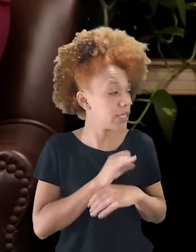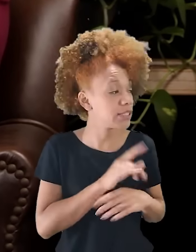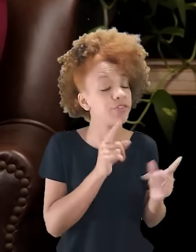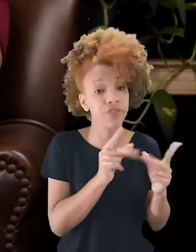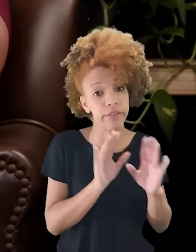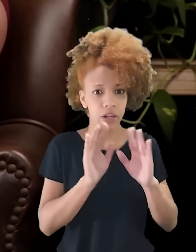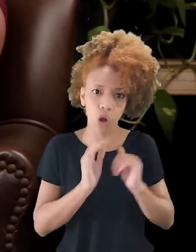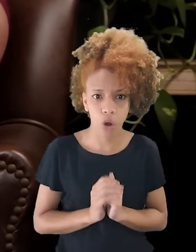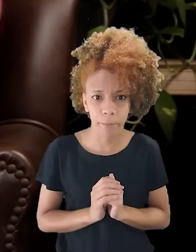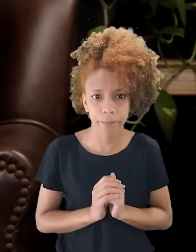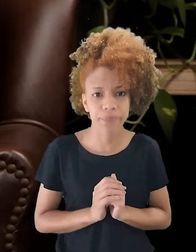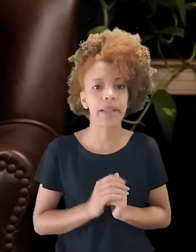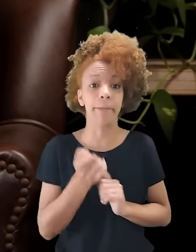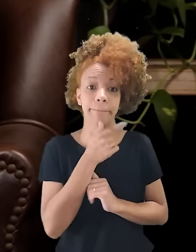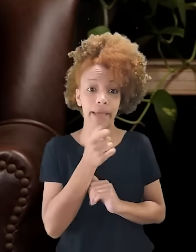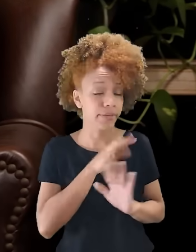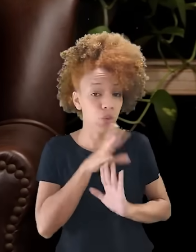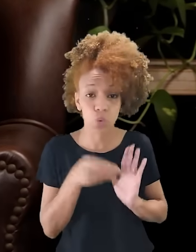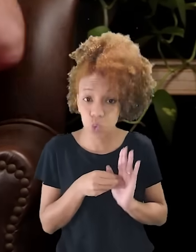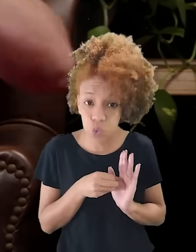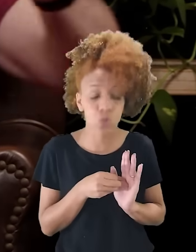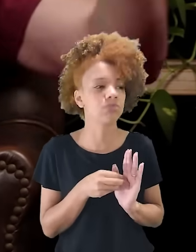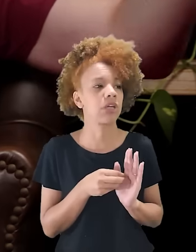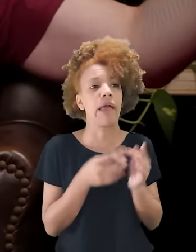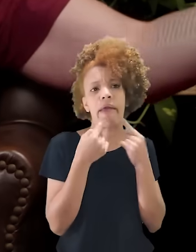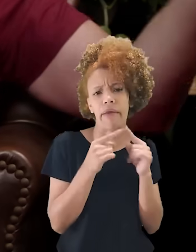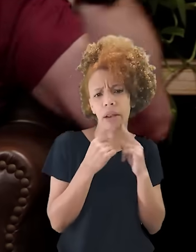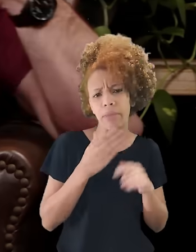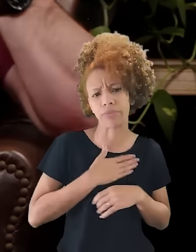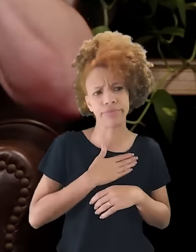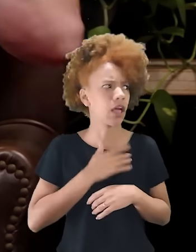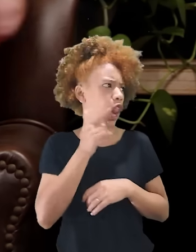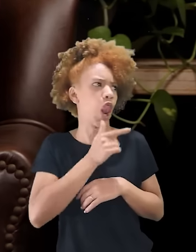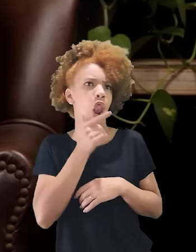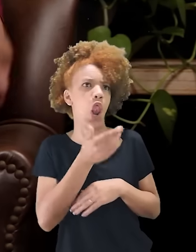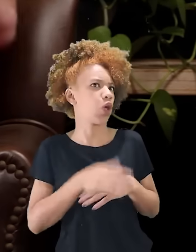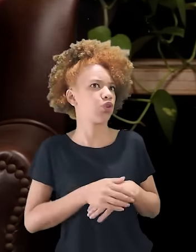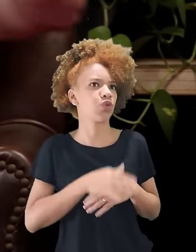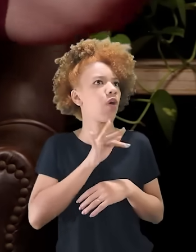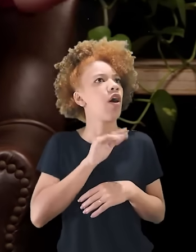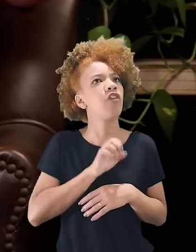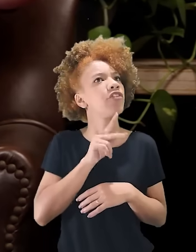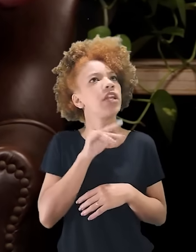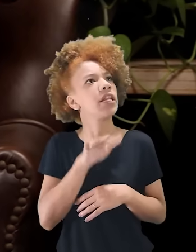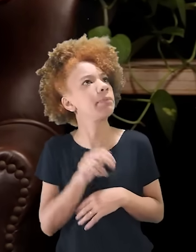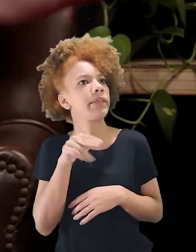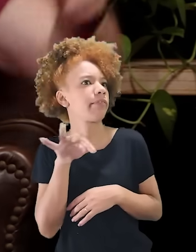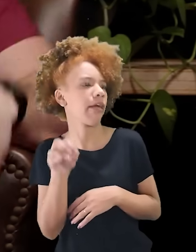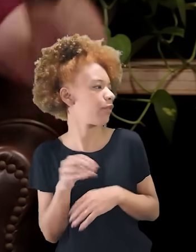tô vendendo gente tem que aceitar piada com tudo partir momento que eu começo a reclamar que alguém fez piada comigo é óbvio que eu vou é o Felipe Neto indo